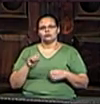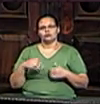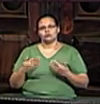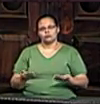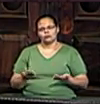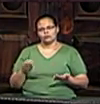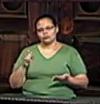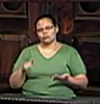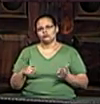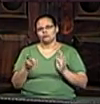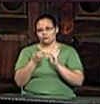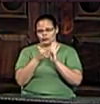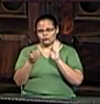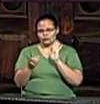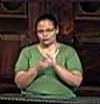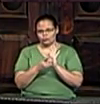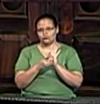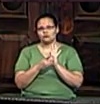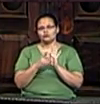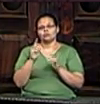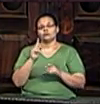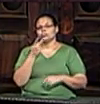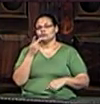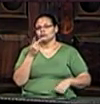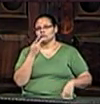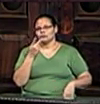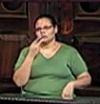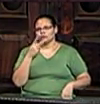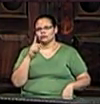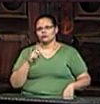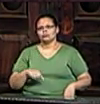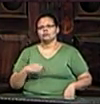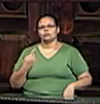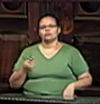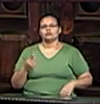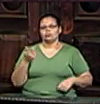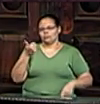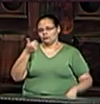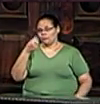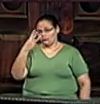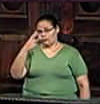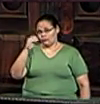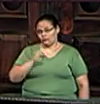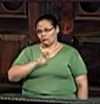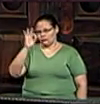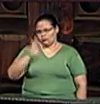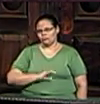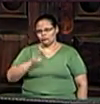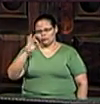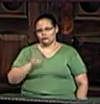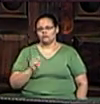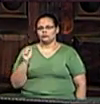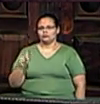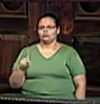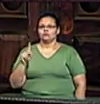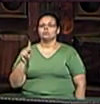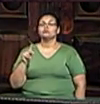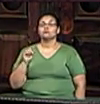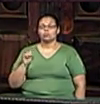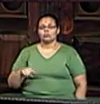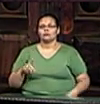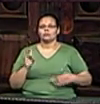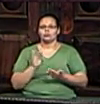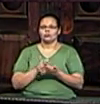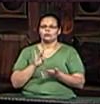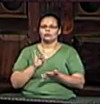esse decreto que fala na taxação de 30% dos aposentados, na verdade,